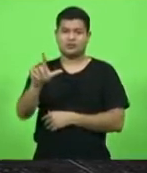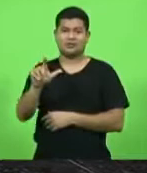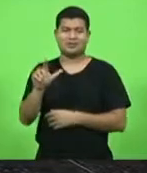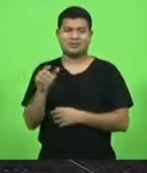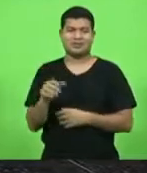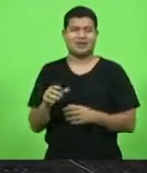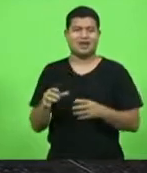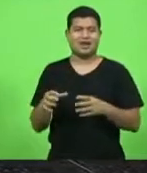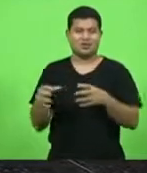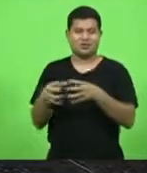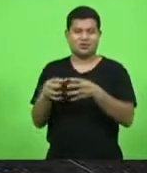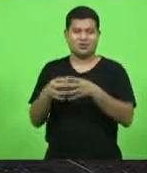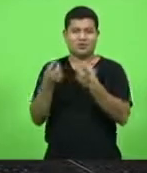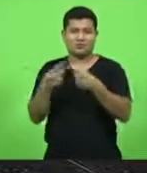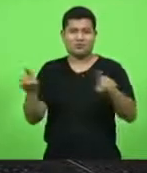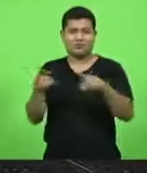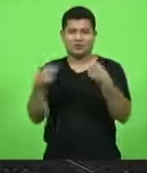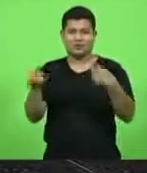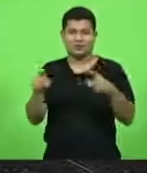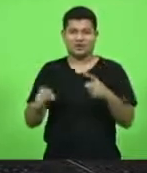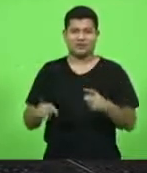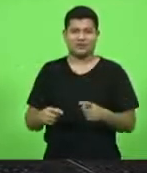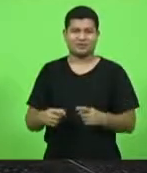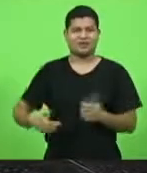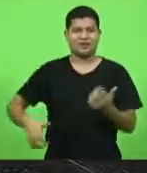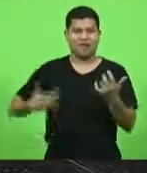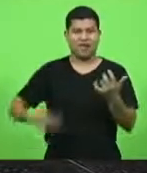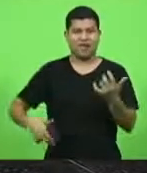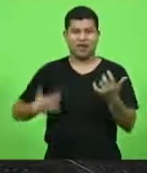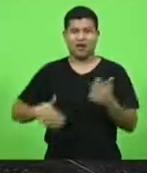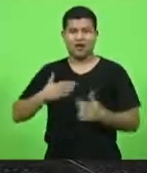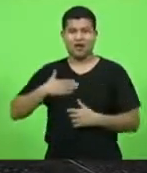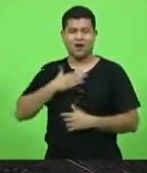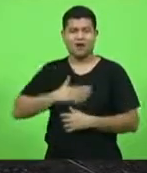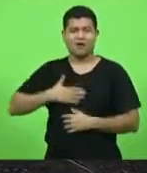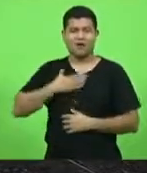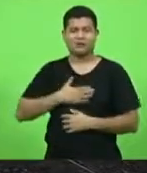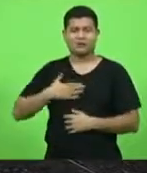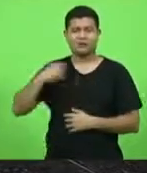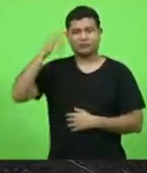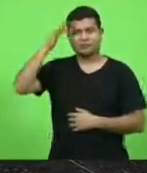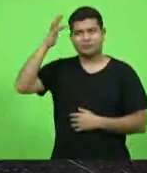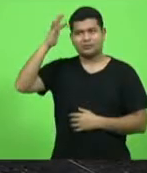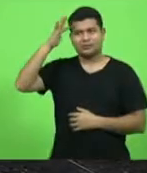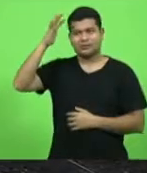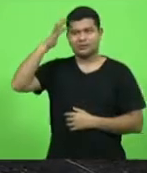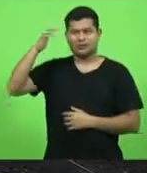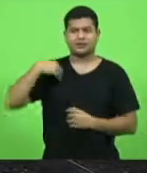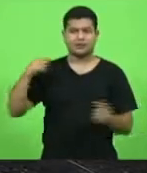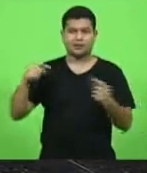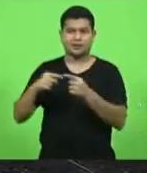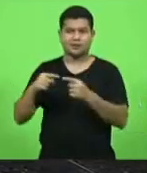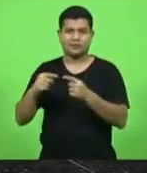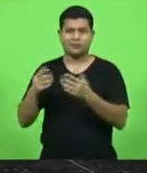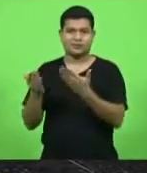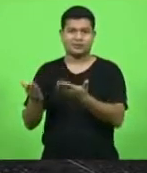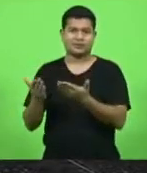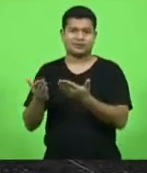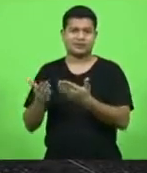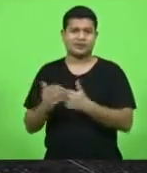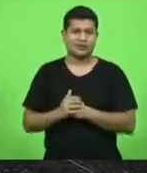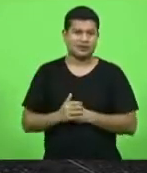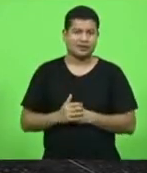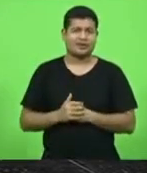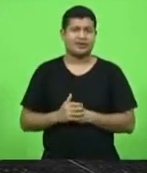obrigado eu gosto de Rocky Neca Rocky bom dos anos 80 se eu tava em casa pensando assim só pode ser essa aí a música Mesmo a gente faço tudo mas não